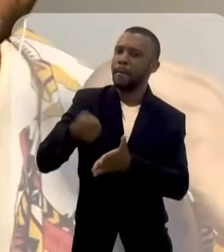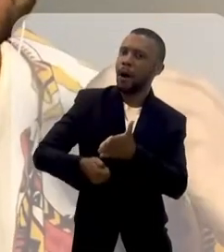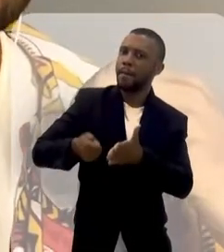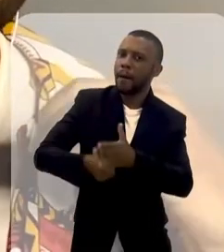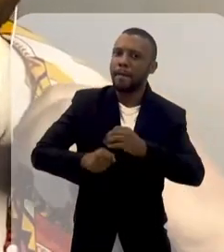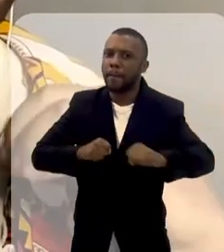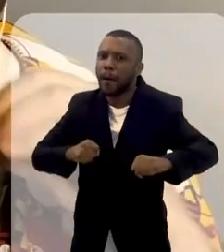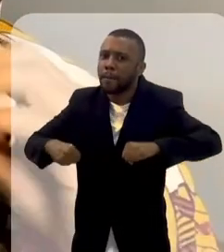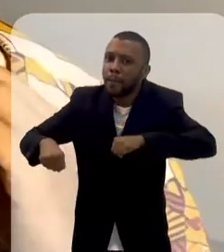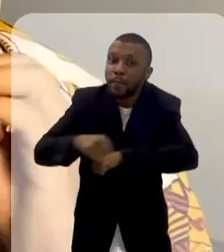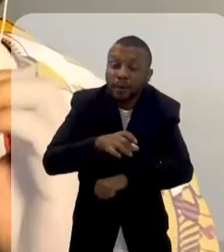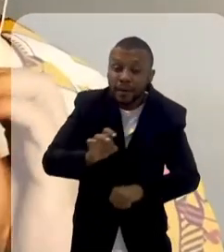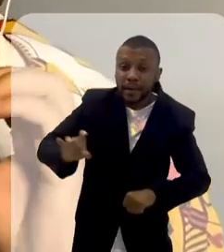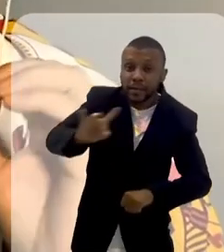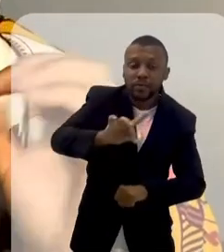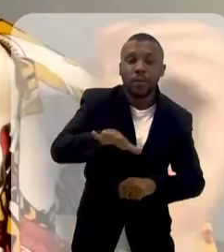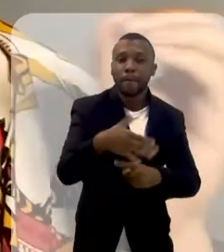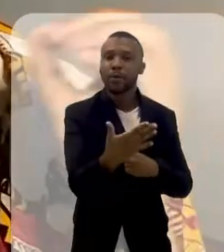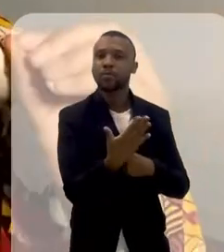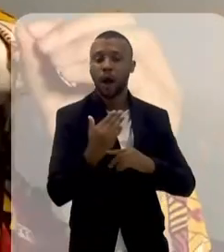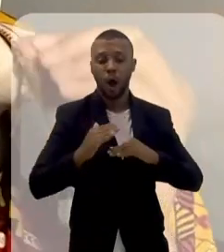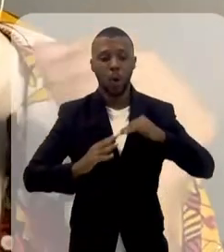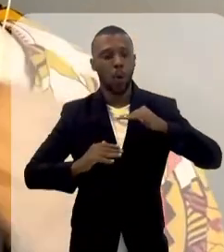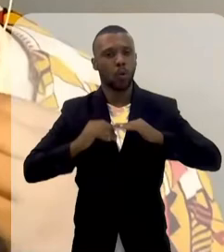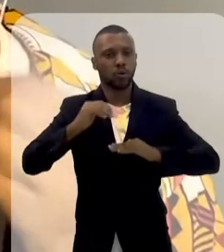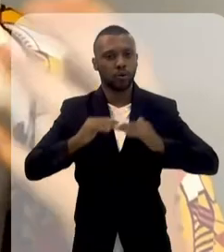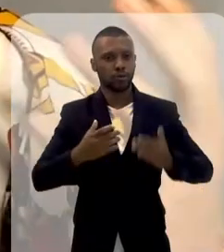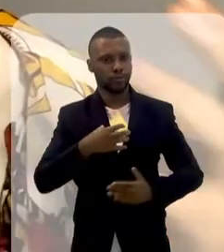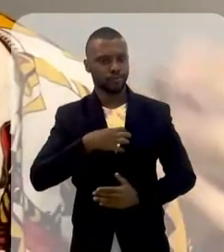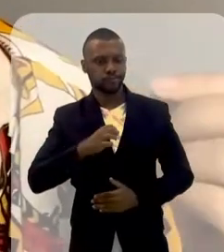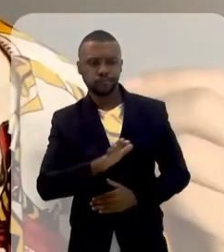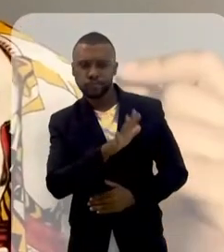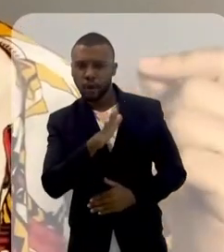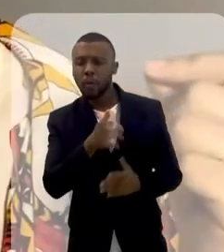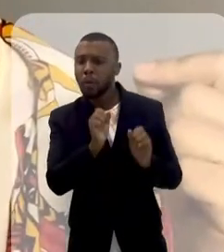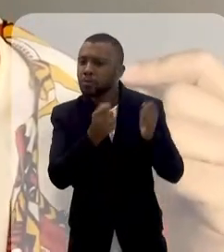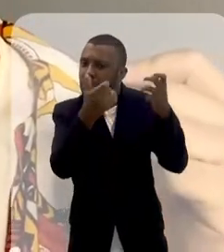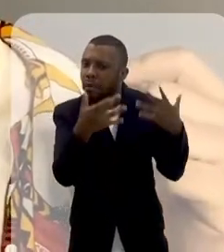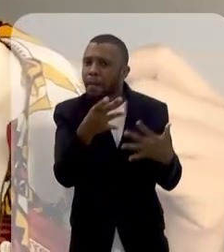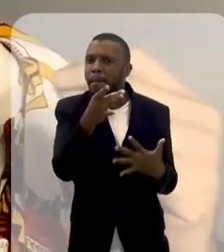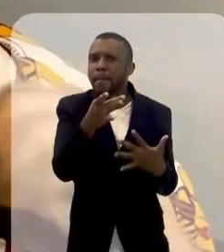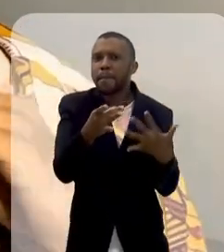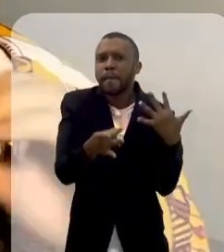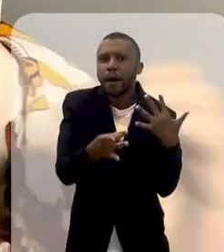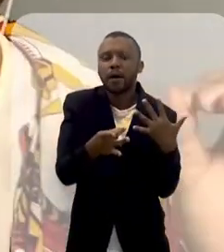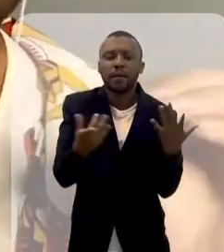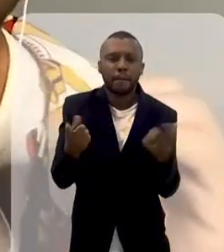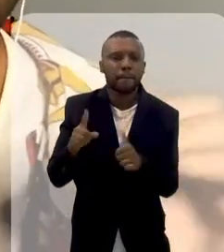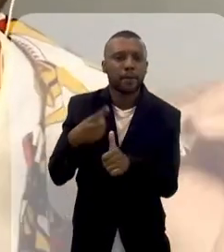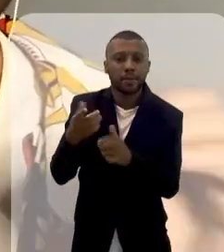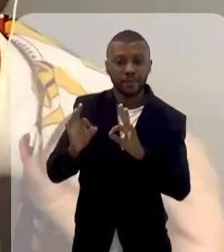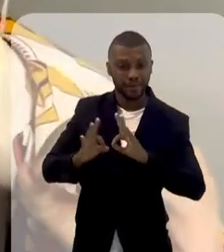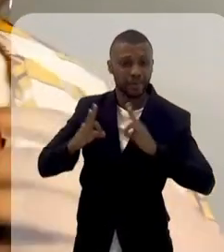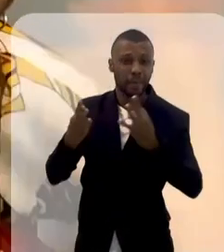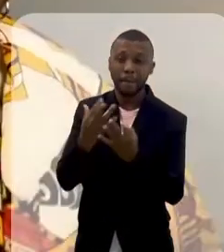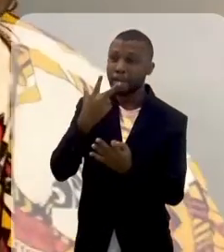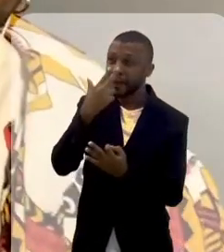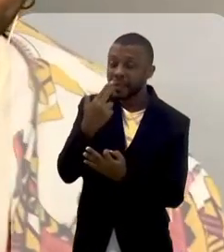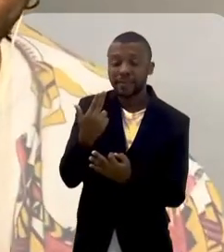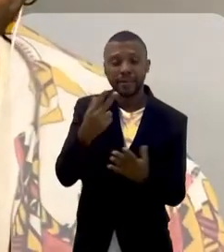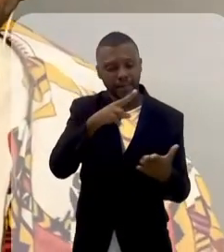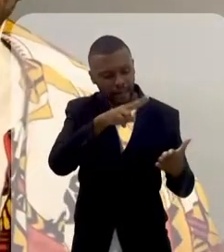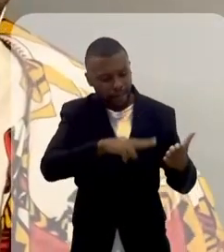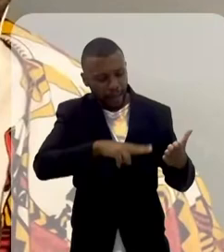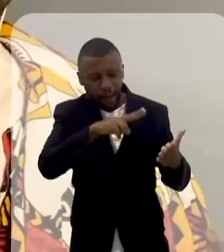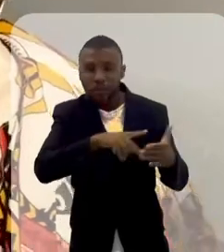luta e tudo mais, porque cada um deles me construiu de uma forma que eu posso descrever em cada lugar. Primeiro que